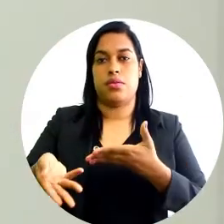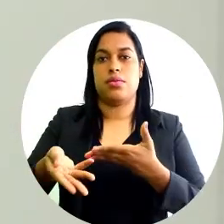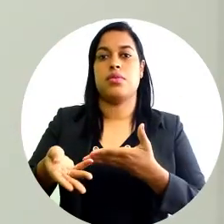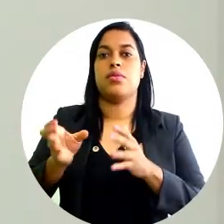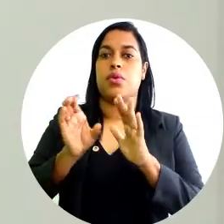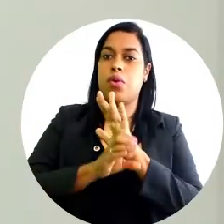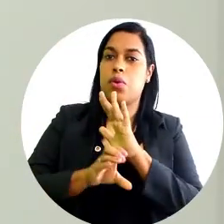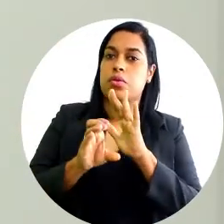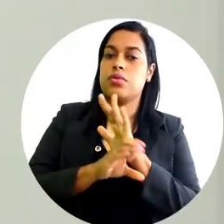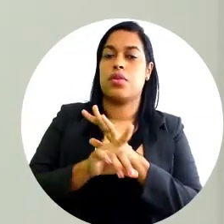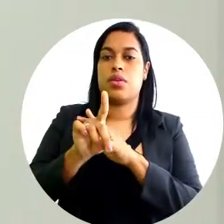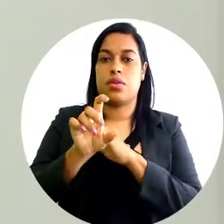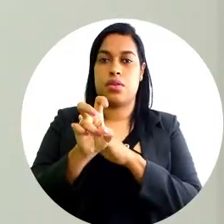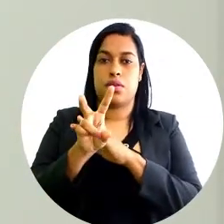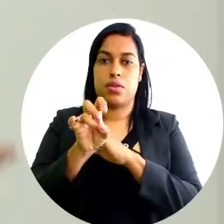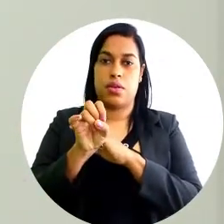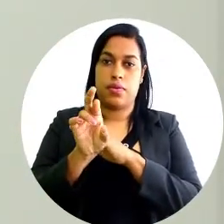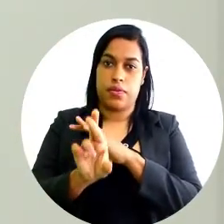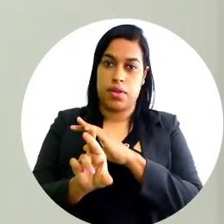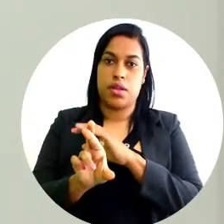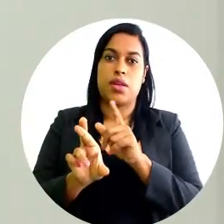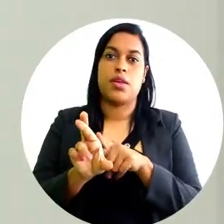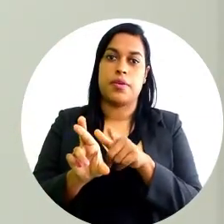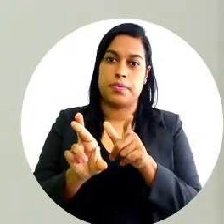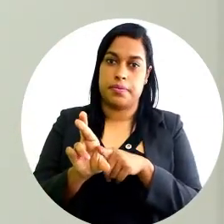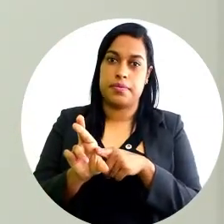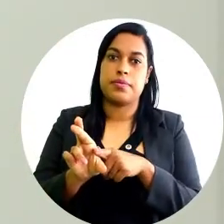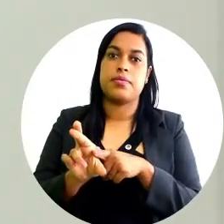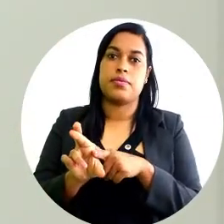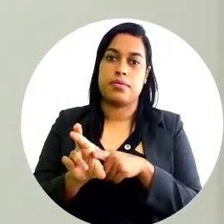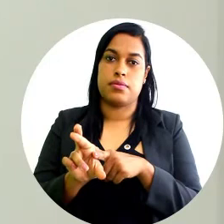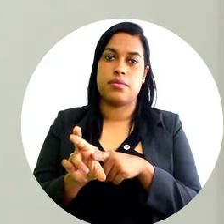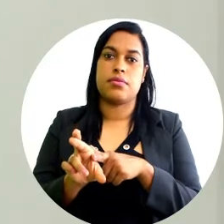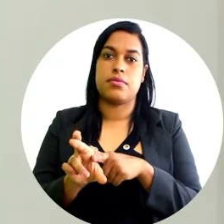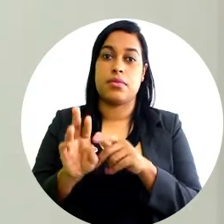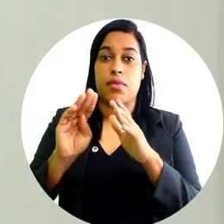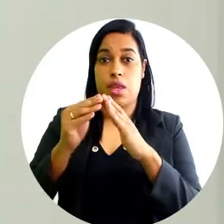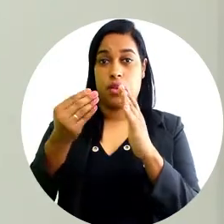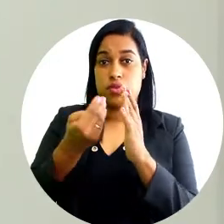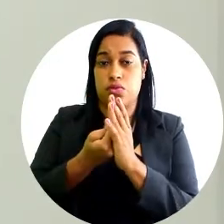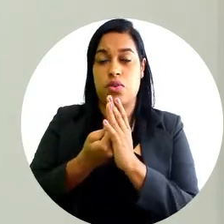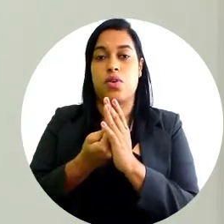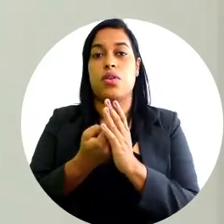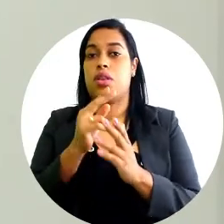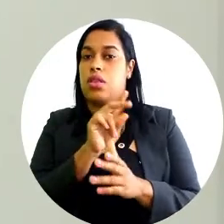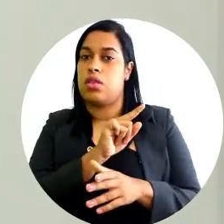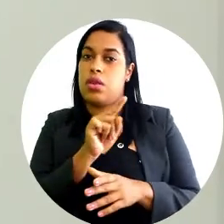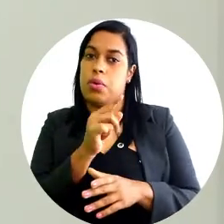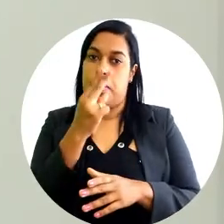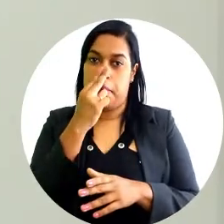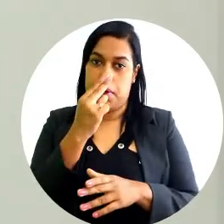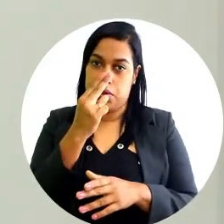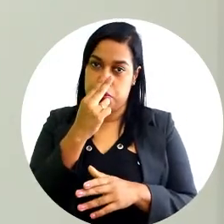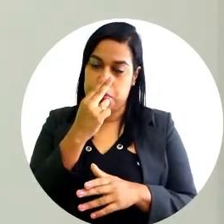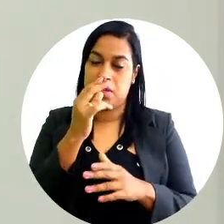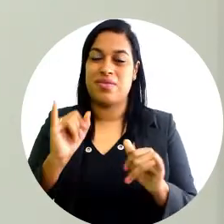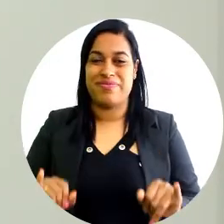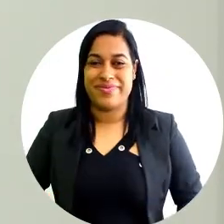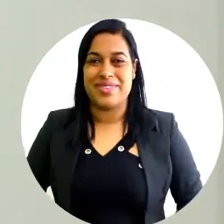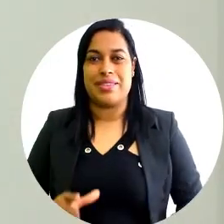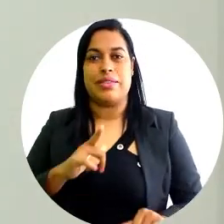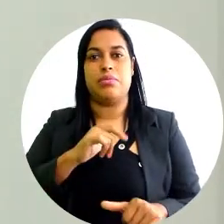ao conceito de devir desse componente, a escola não é a mesma, ela vai